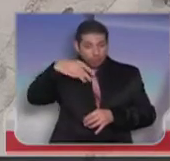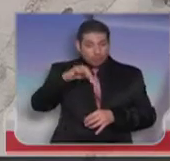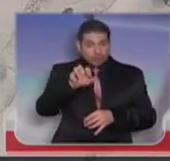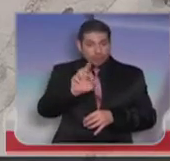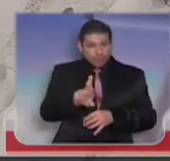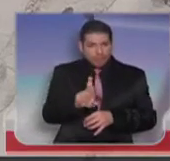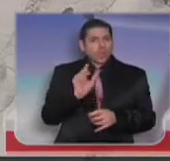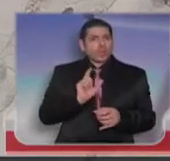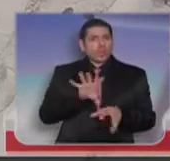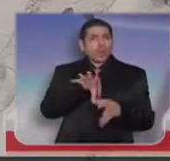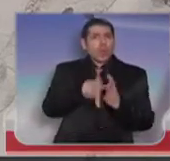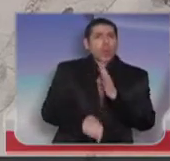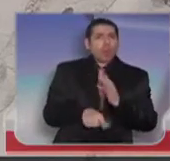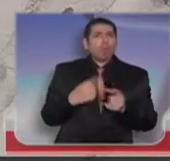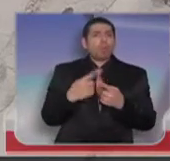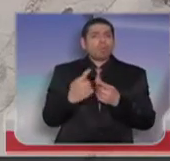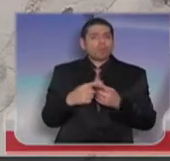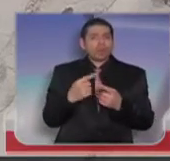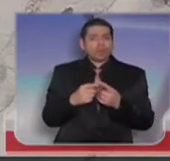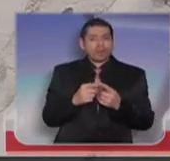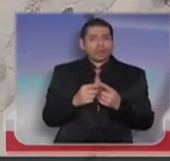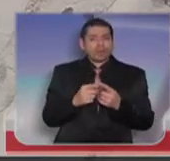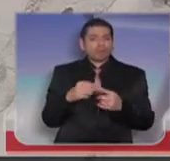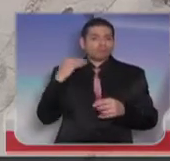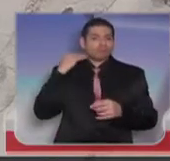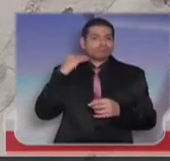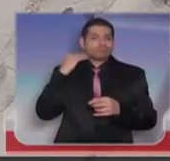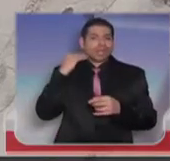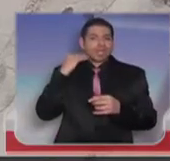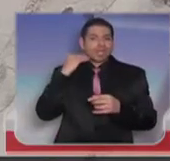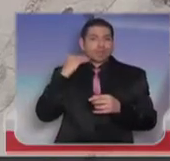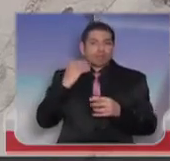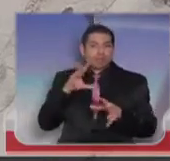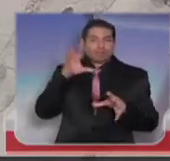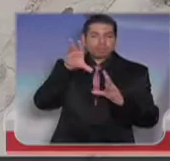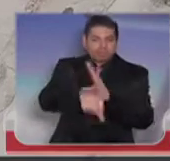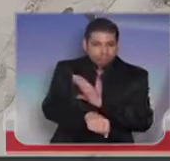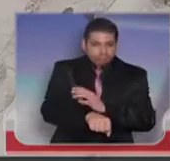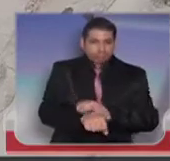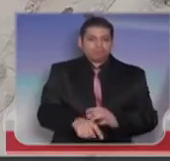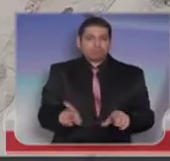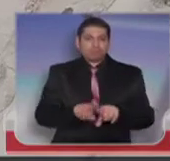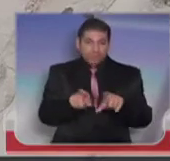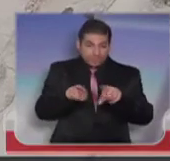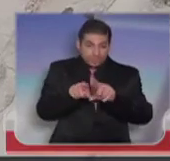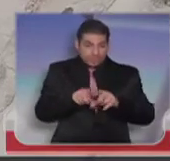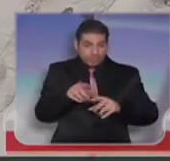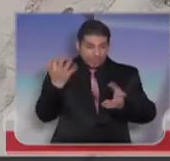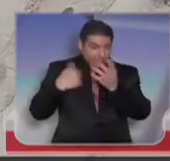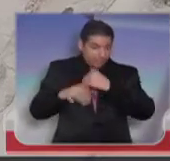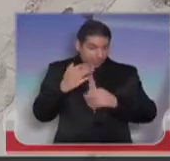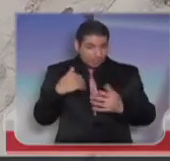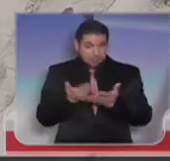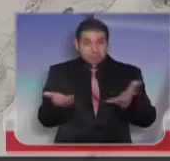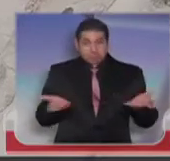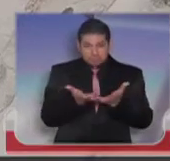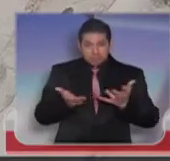banco, Sérgio. É crime organizado. E aquilo lá não era crime organizado? Eles não usavam as coisas para fazer assalto a banco?